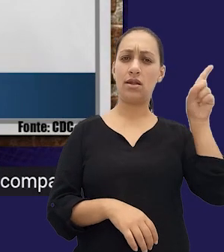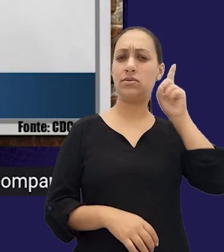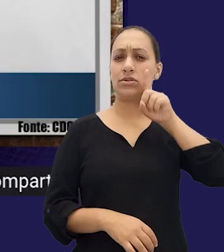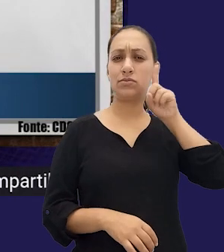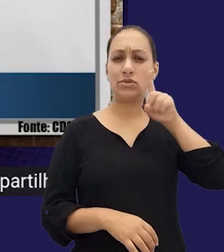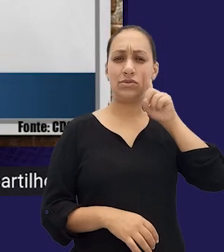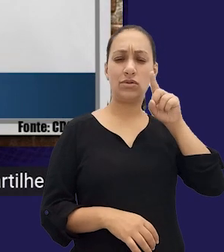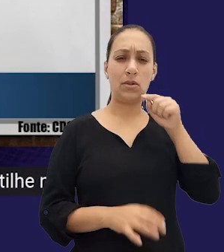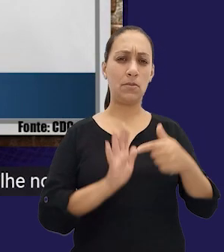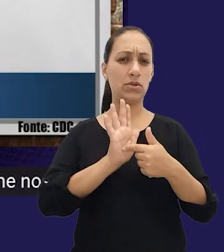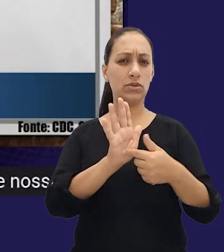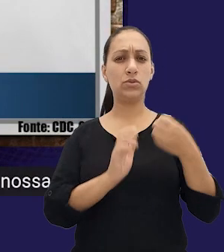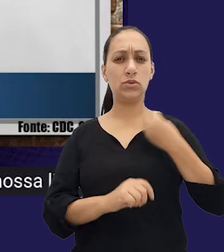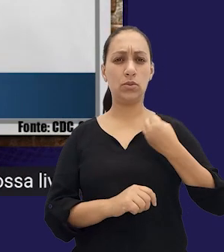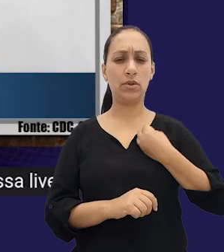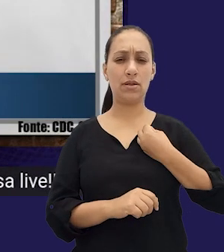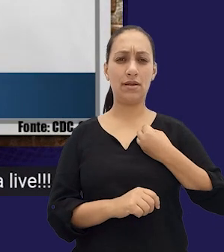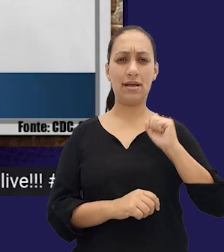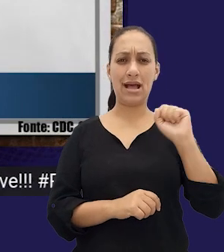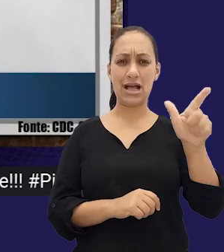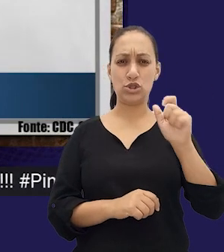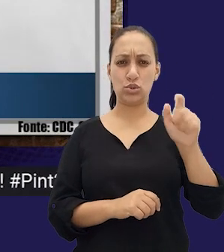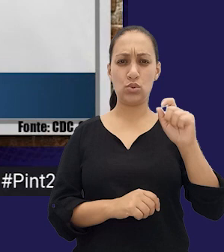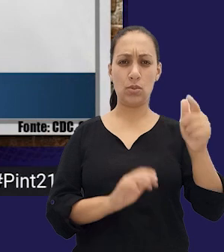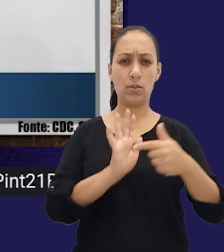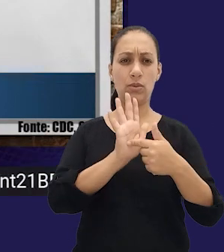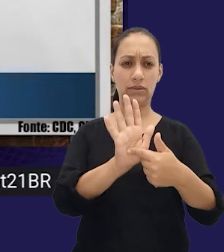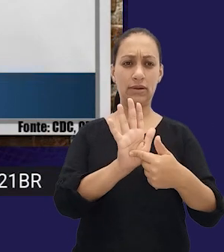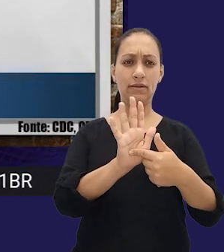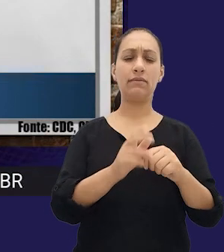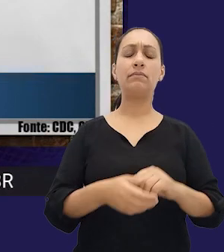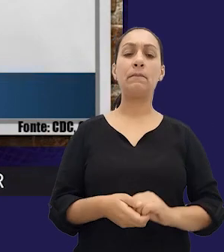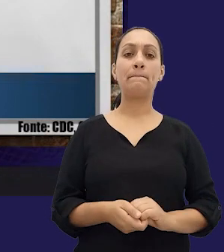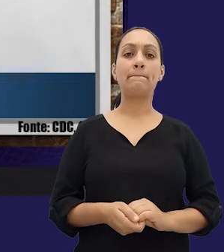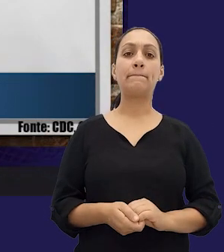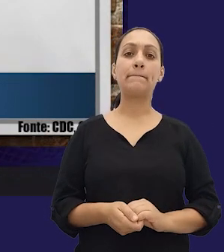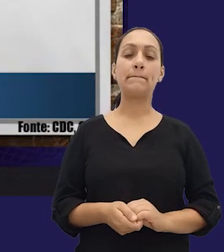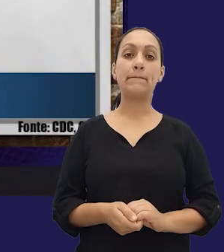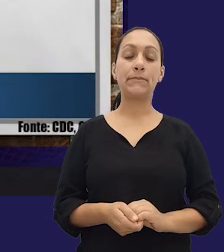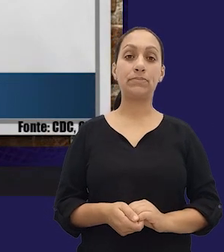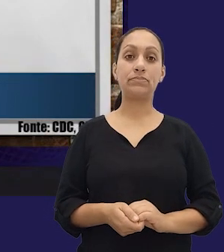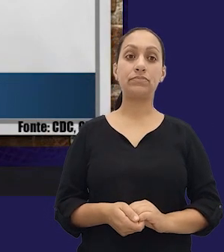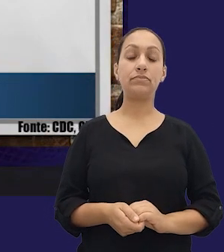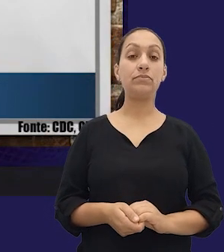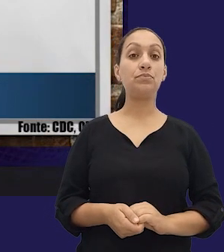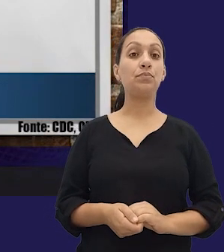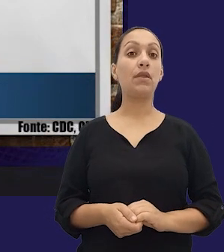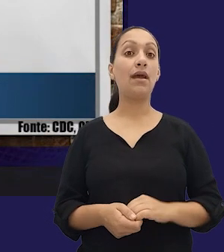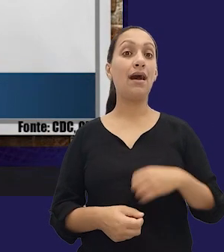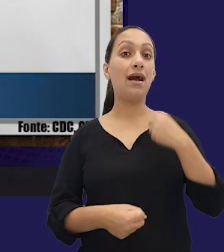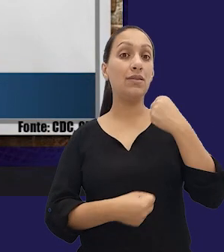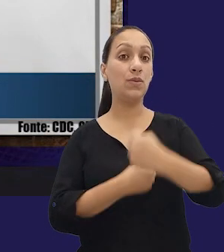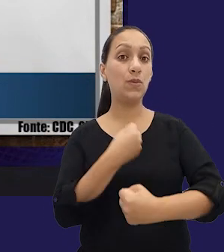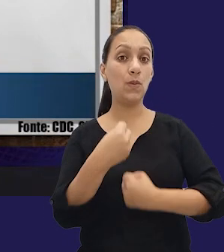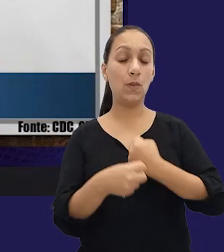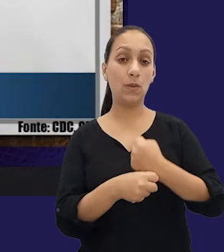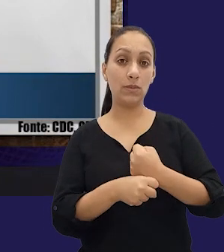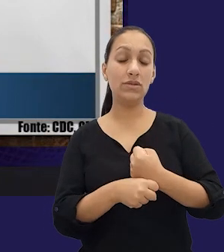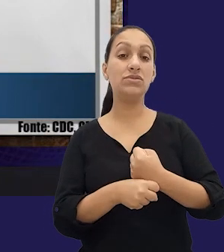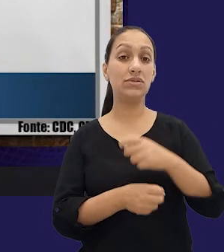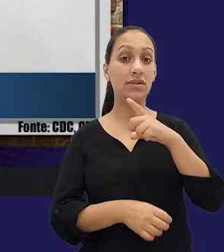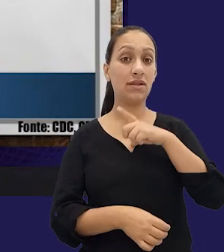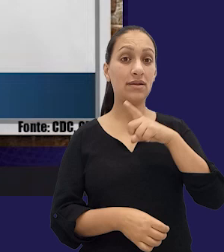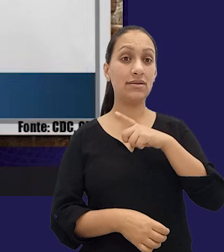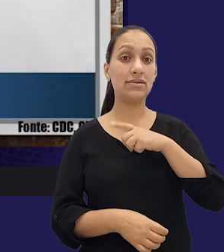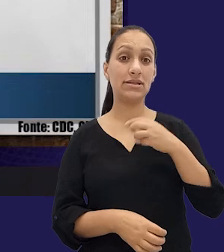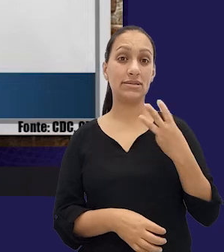essa imagem aqui em azul, ela é uma estimativa do CDC, de que haveria anualmente cerca